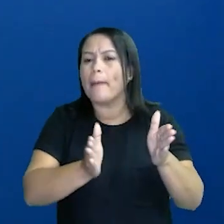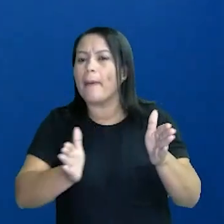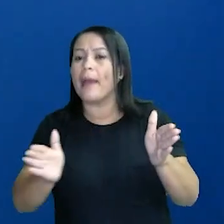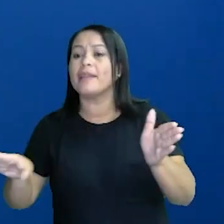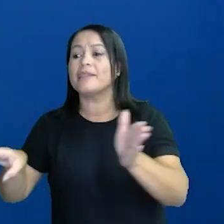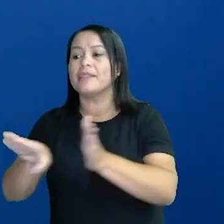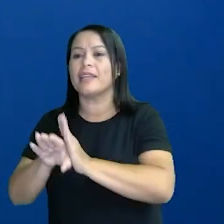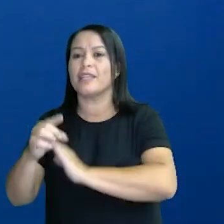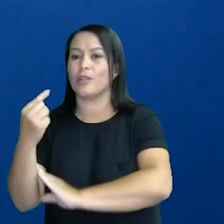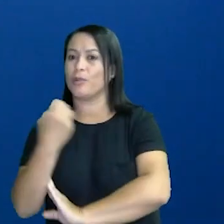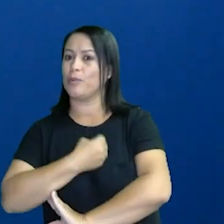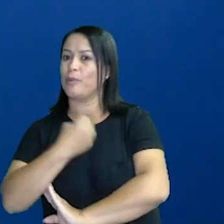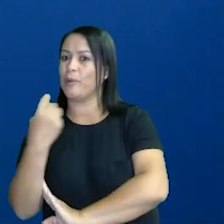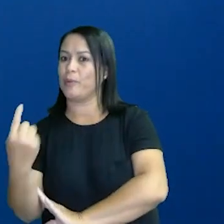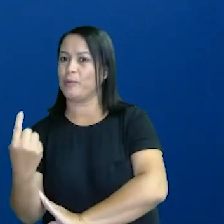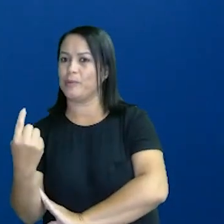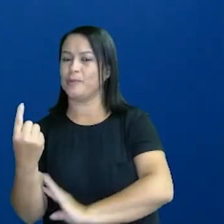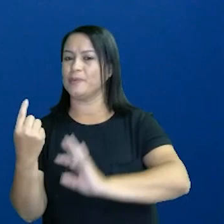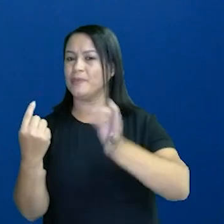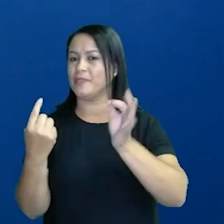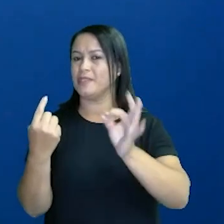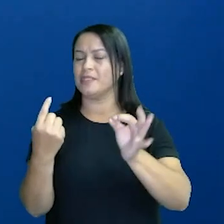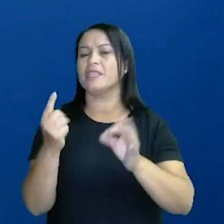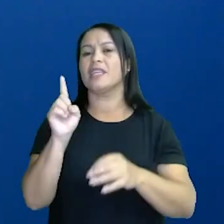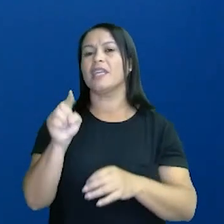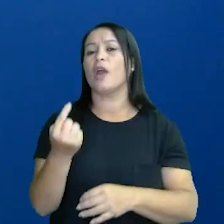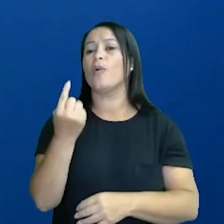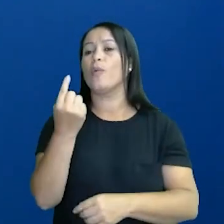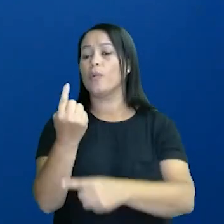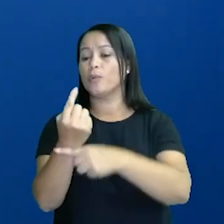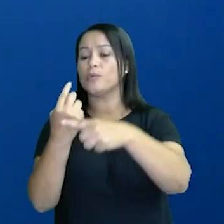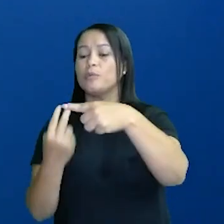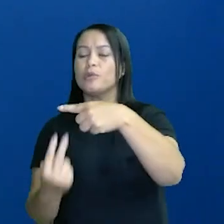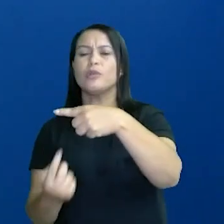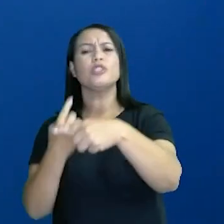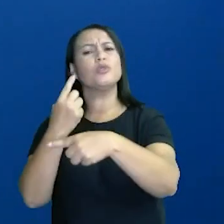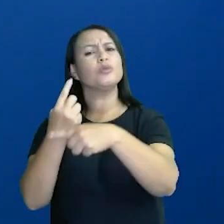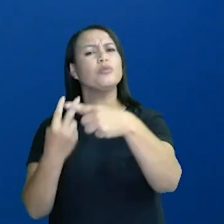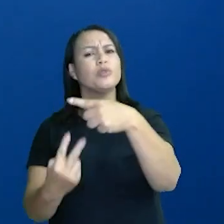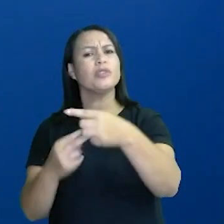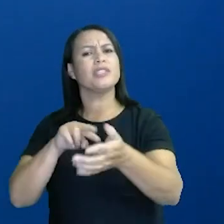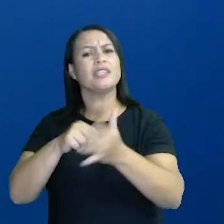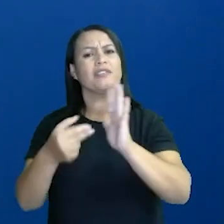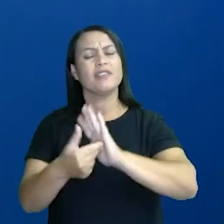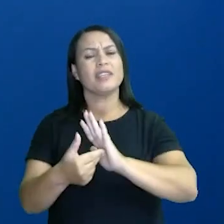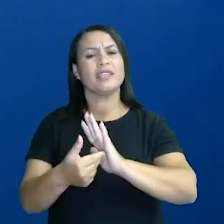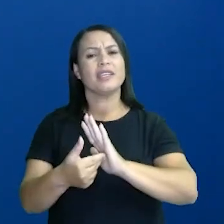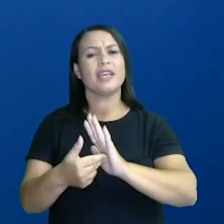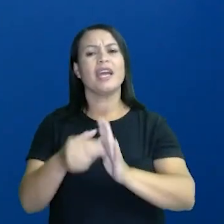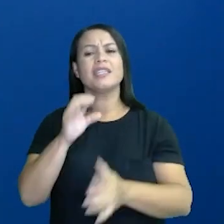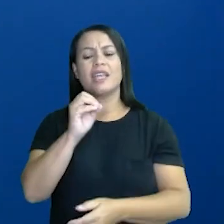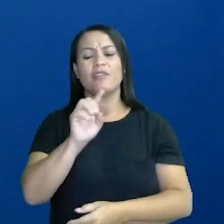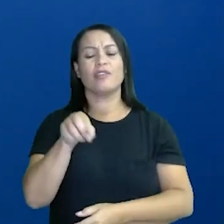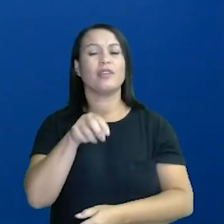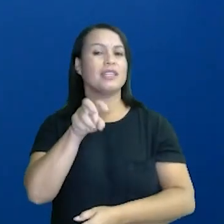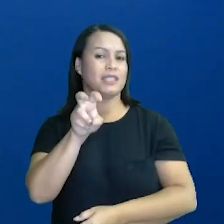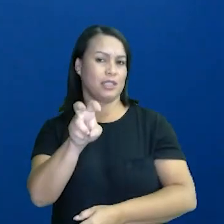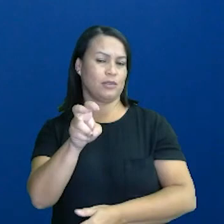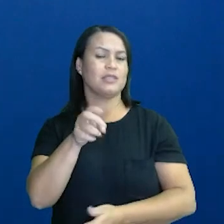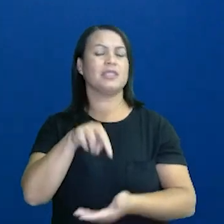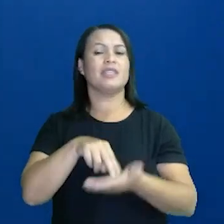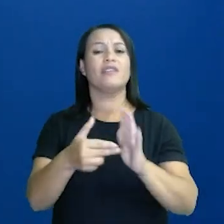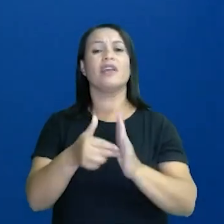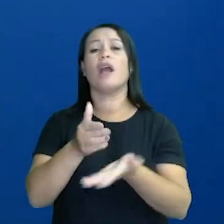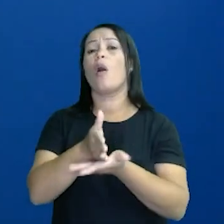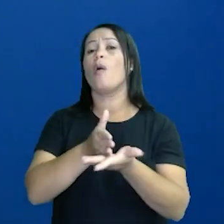poder chegar no número 1, tá? Que é o 1 sobre 2. E 1 sobre 2 representa quem? 0,5, o meio.